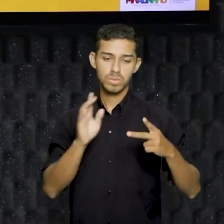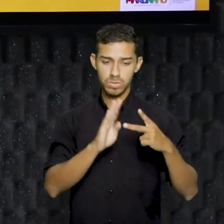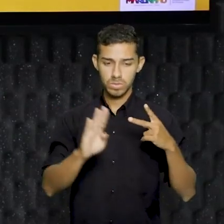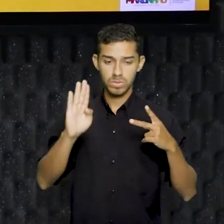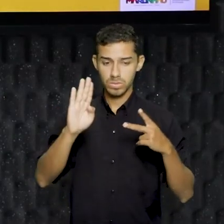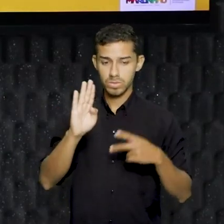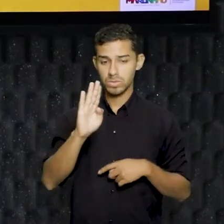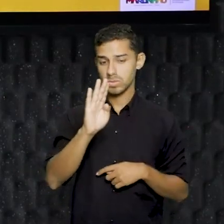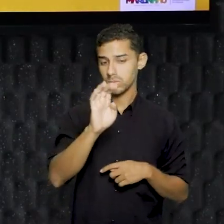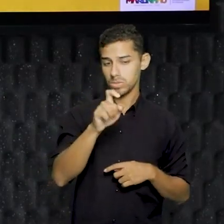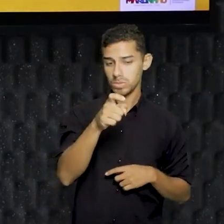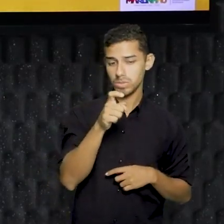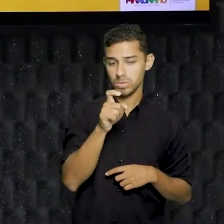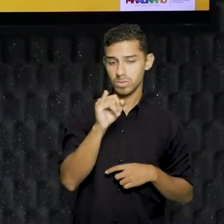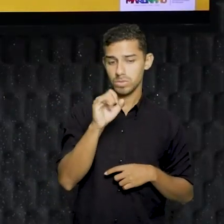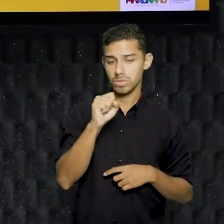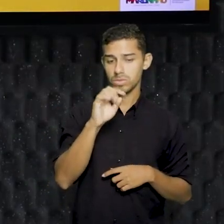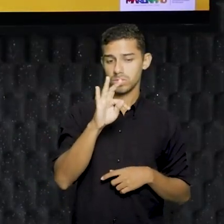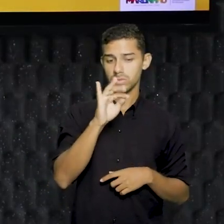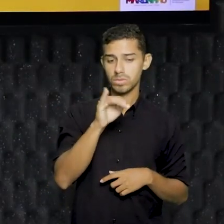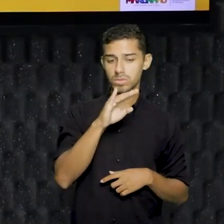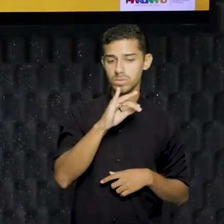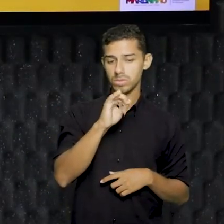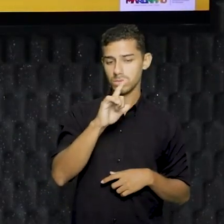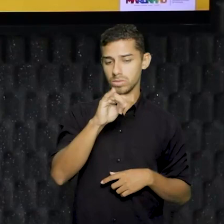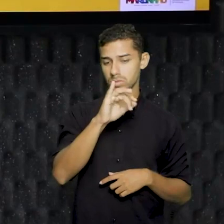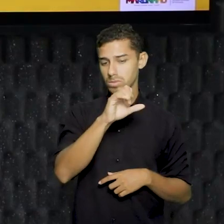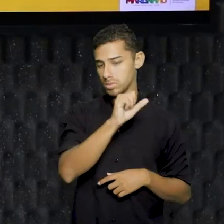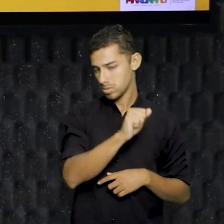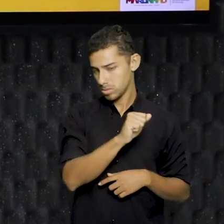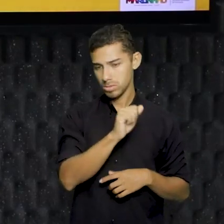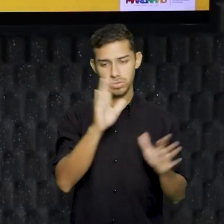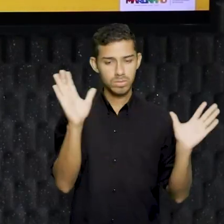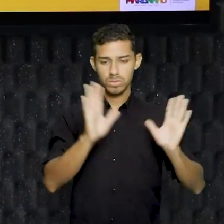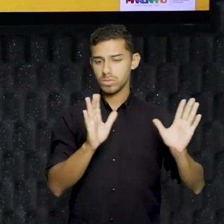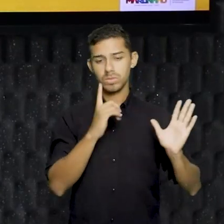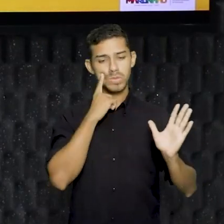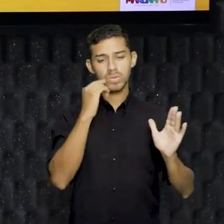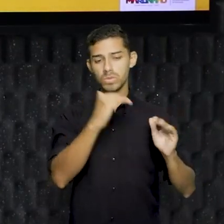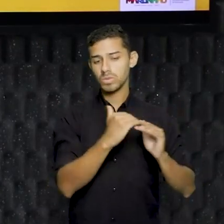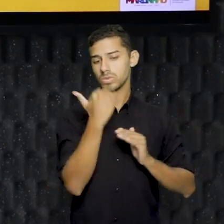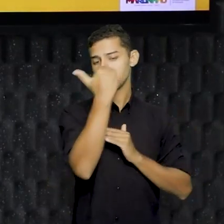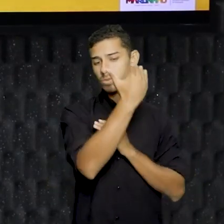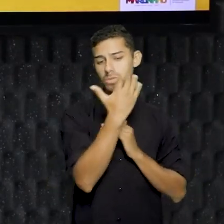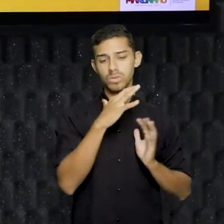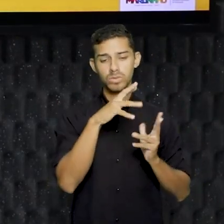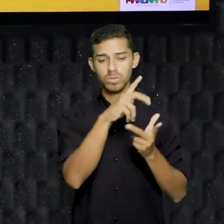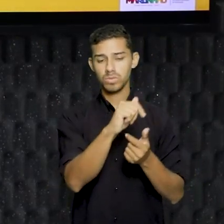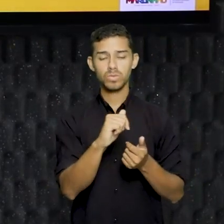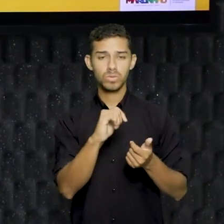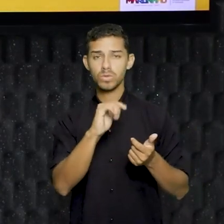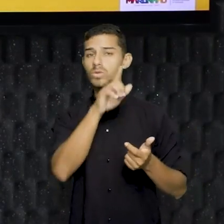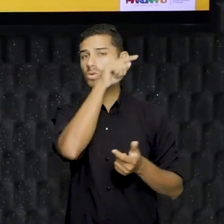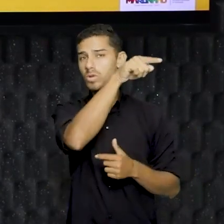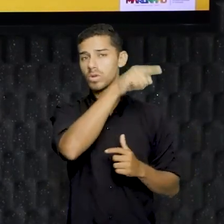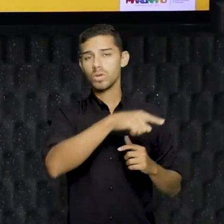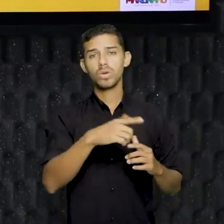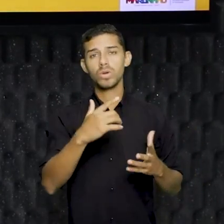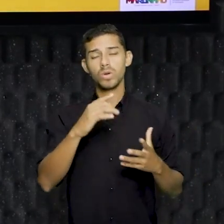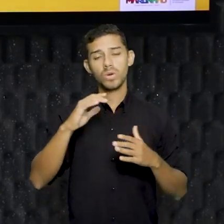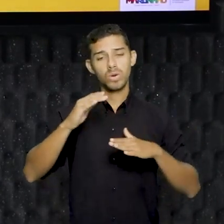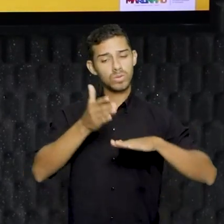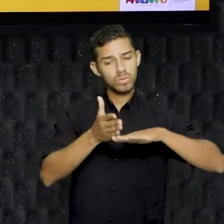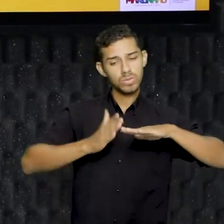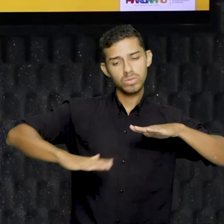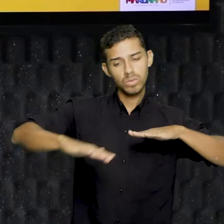existencialista David Hill não autor da modernidade gente o residencialismo está lá no mundo contemporâneo não